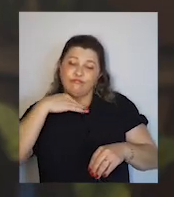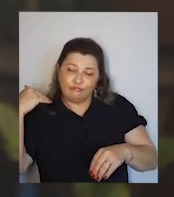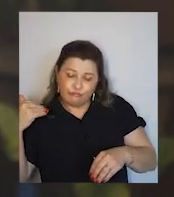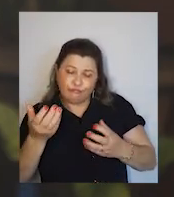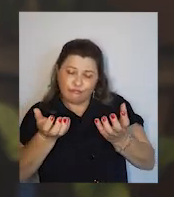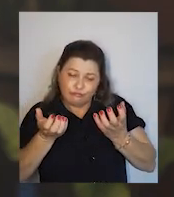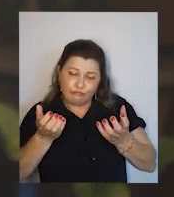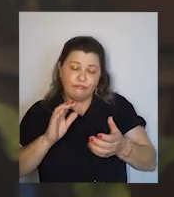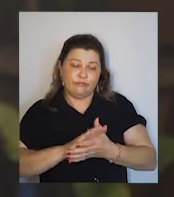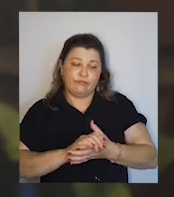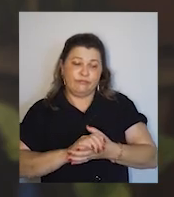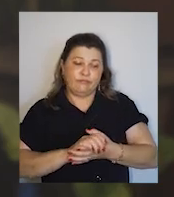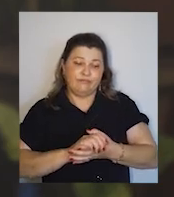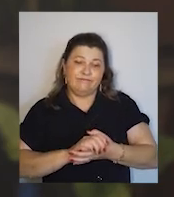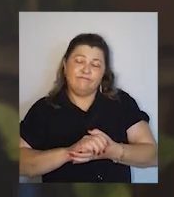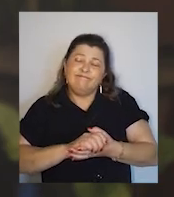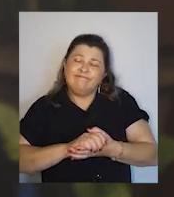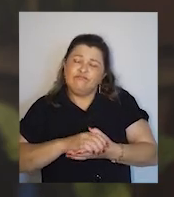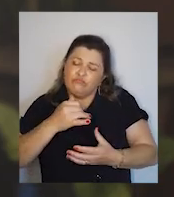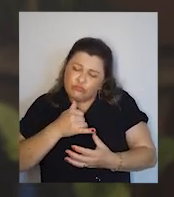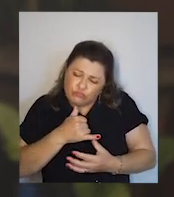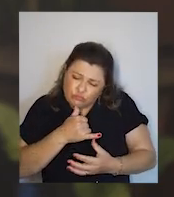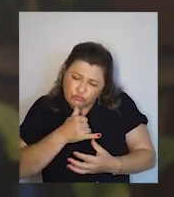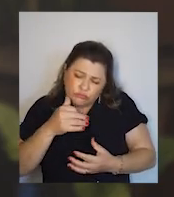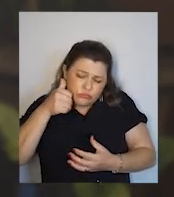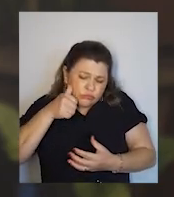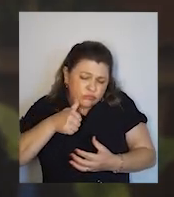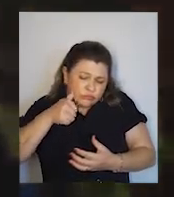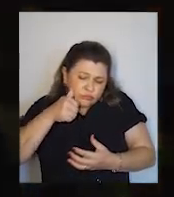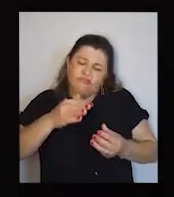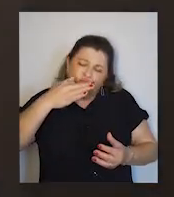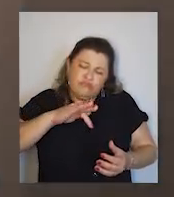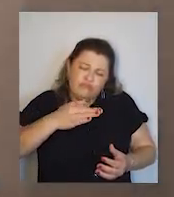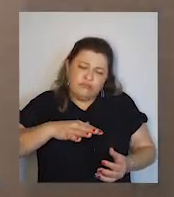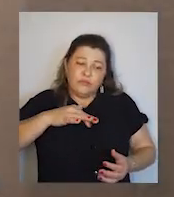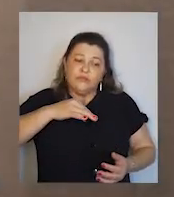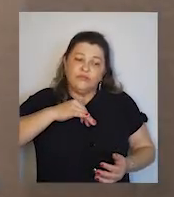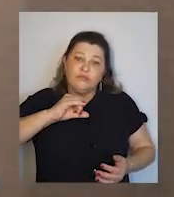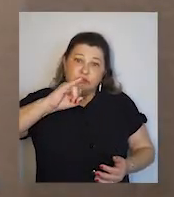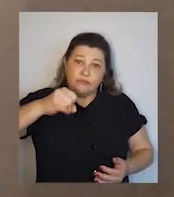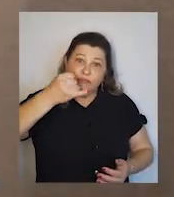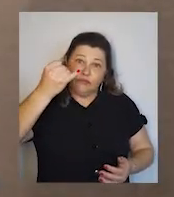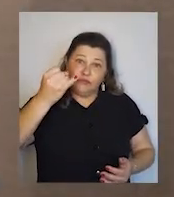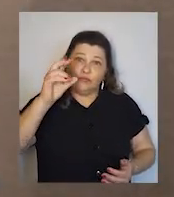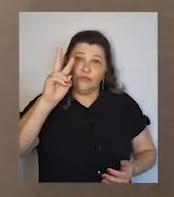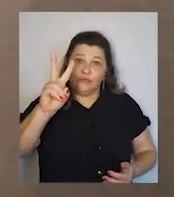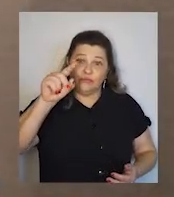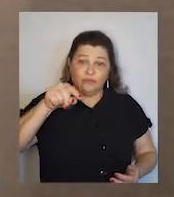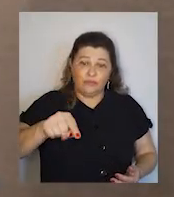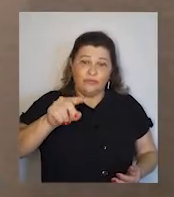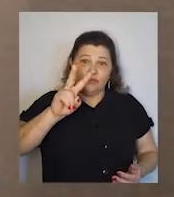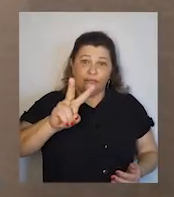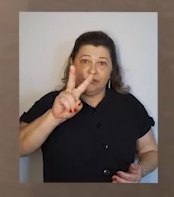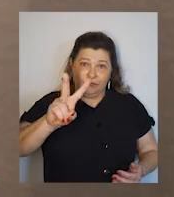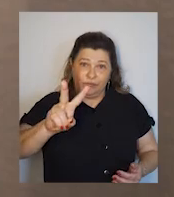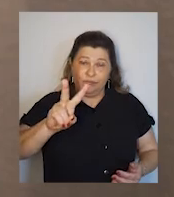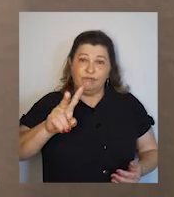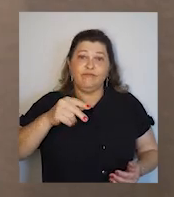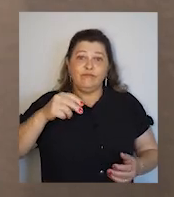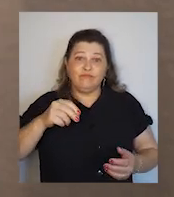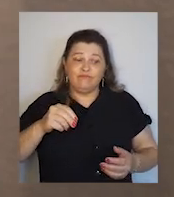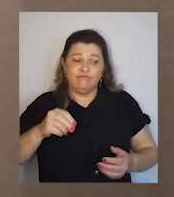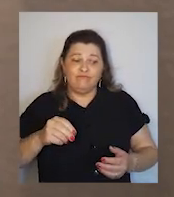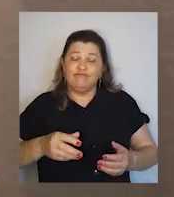né? E isso me machucava muito, sabe? Em janeiro de 2022, eu perdi